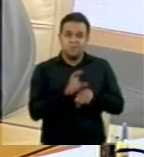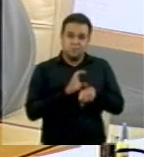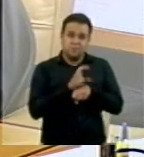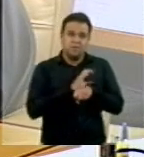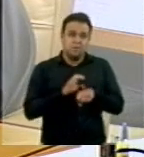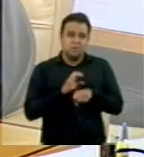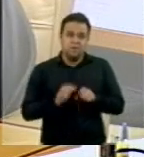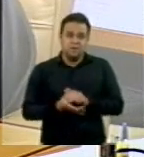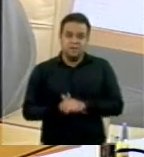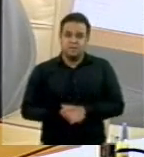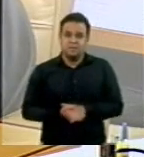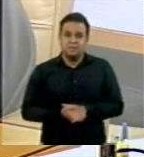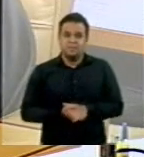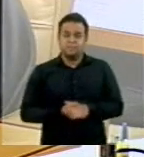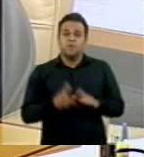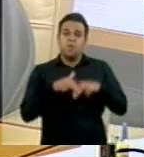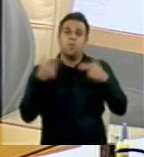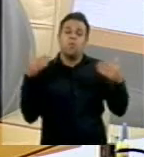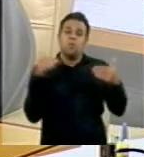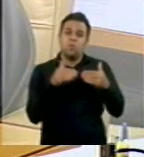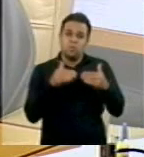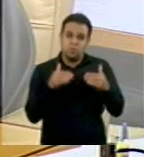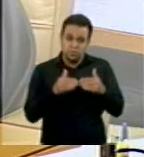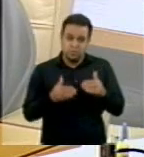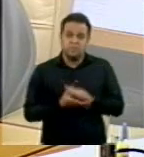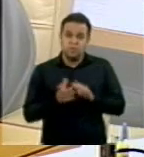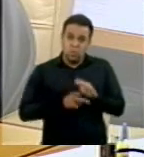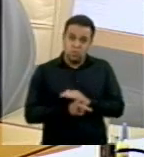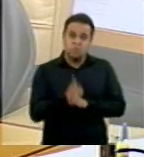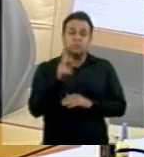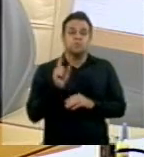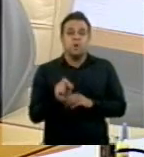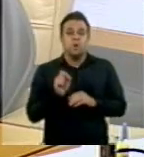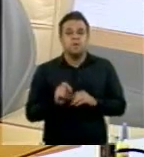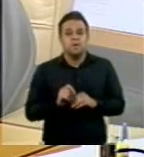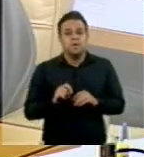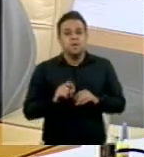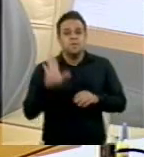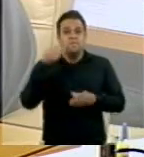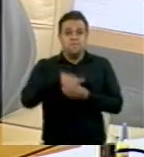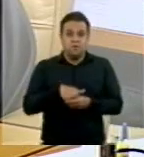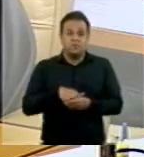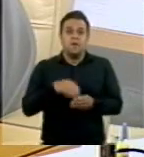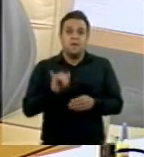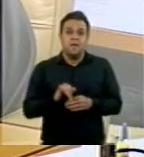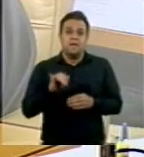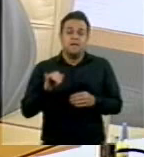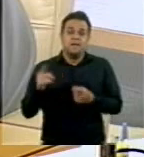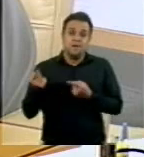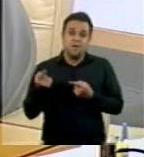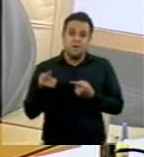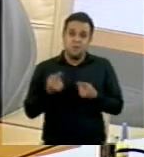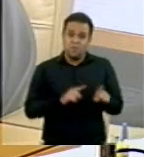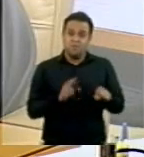para, conhecendo-a, portanto, dar procedência a fim de declarar inconstitucionais